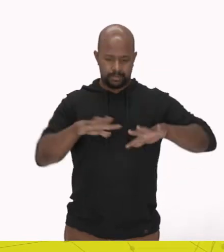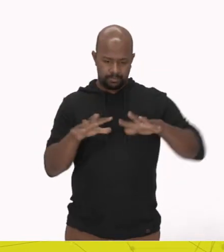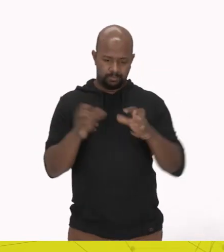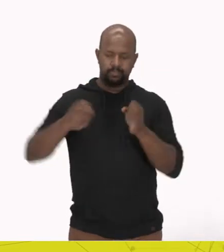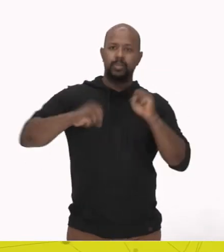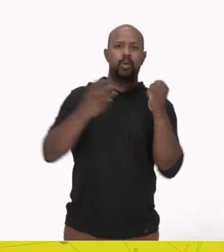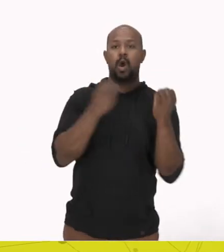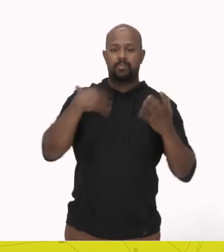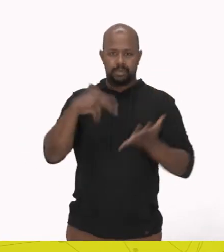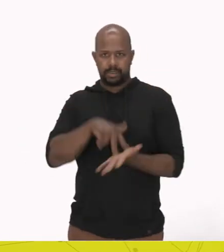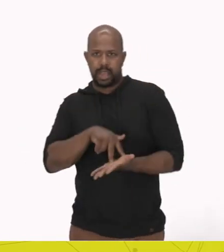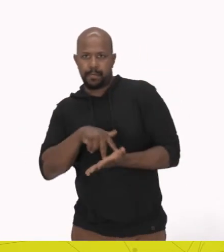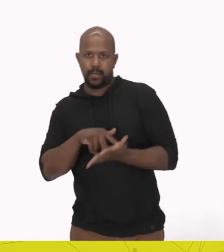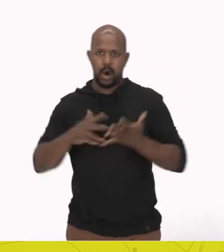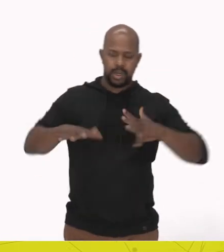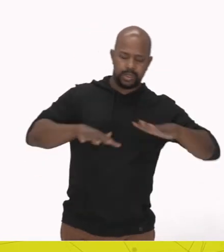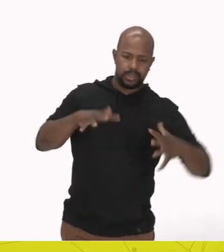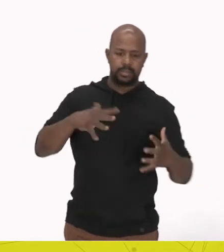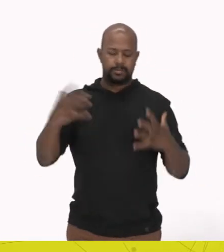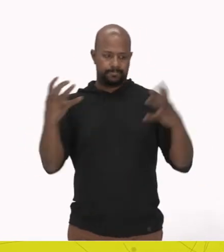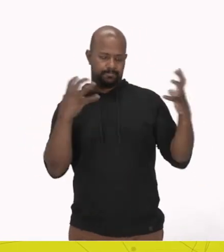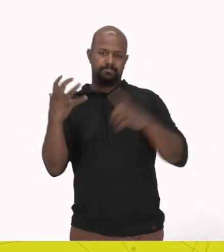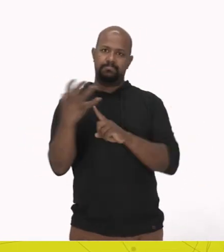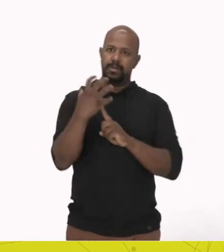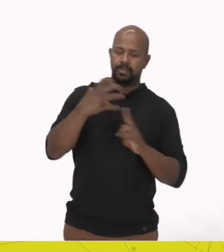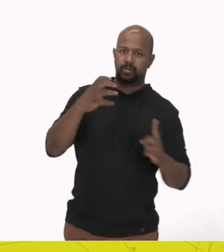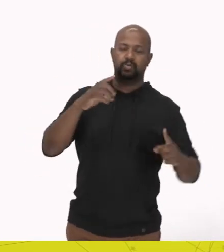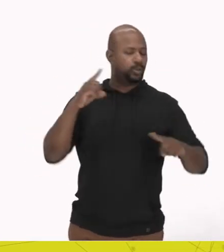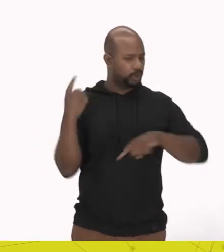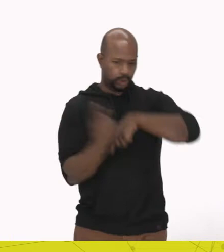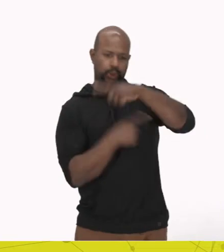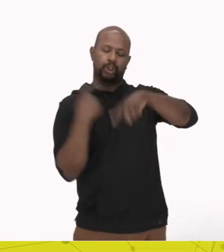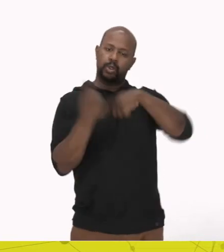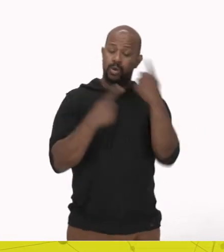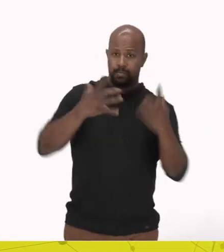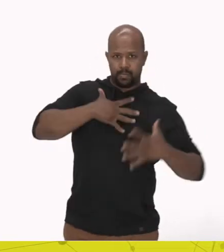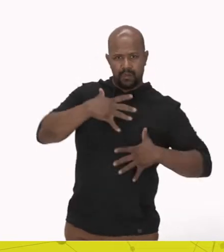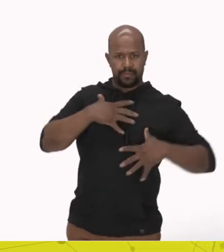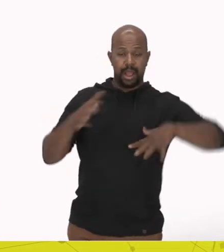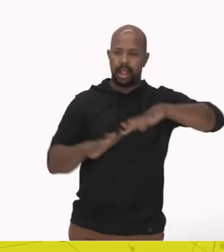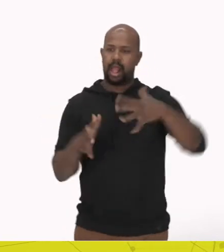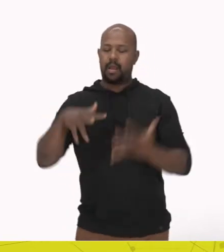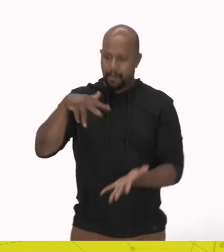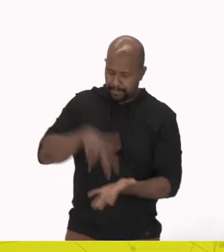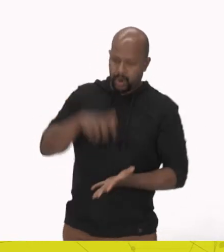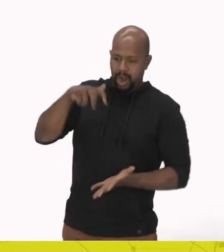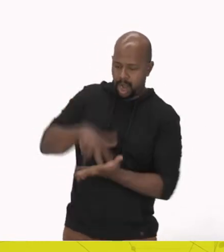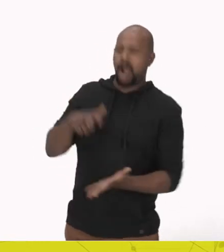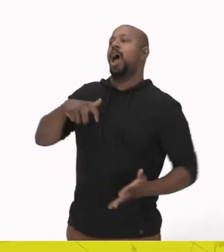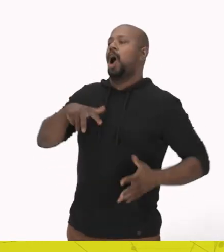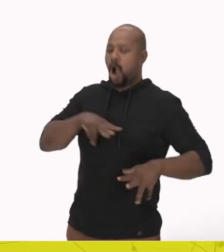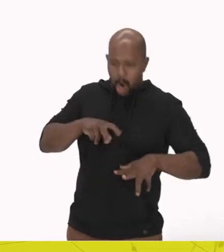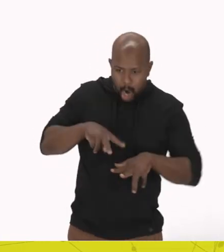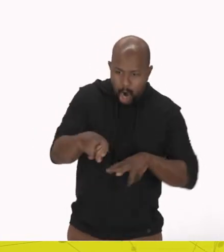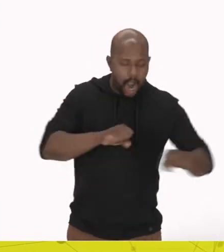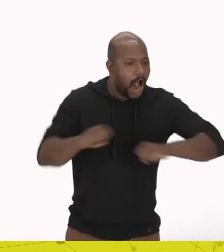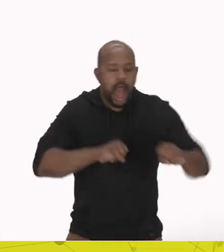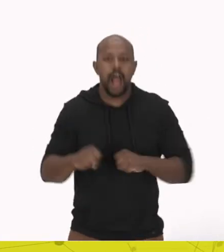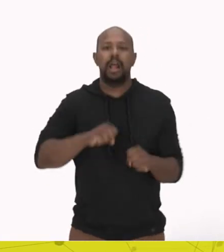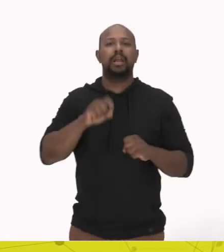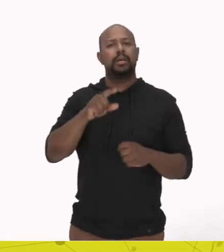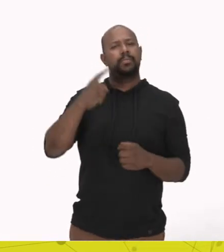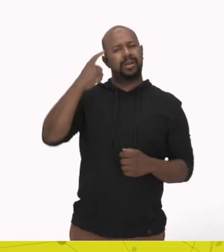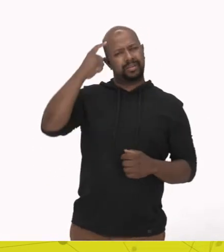explorar e mobilizar o equilíbrio, seus apoios, pressões, giros, movimentos com o corpo, como pular e correr,